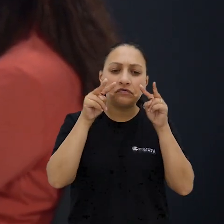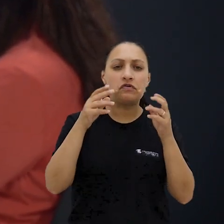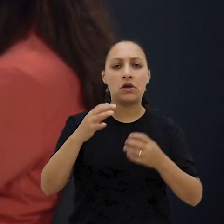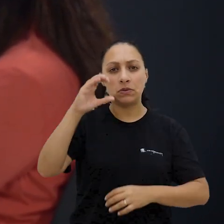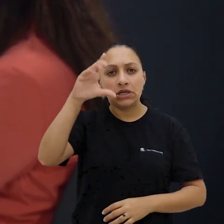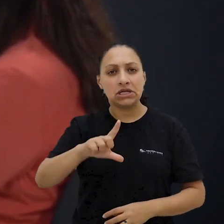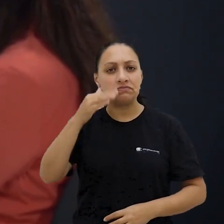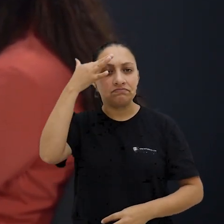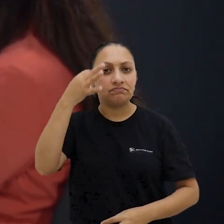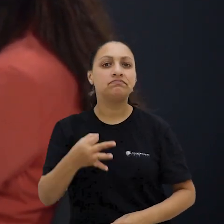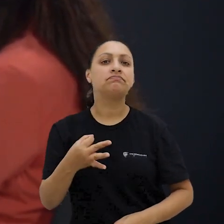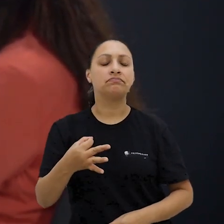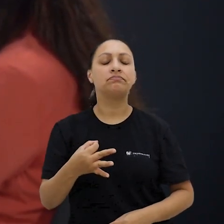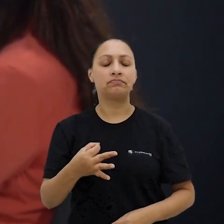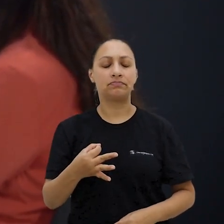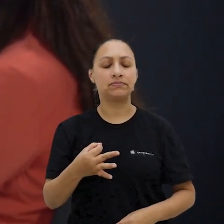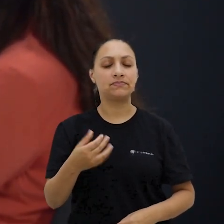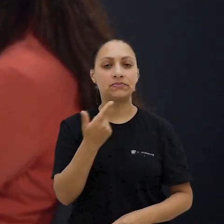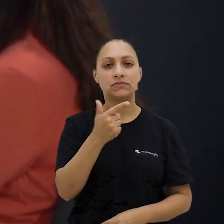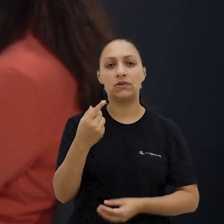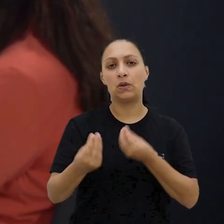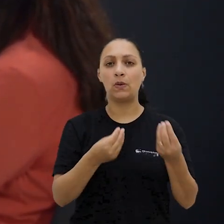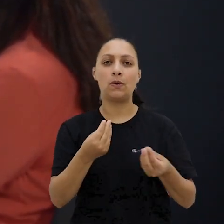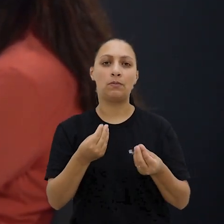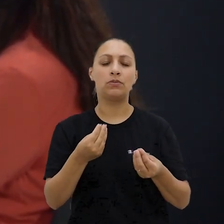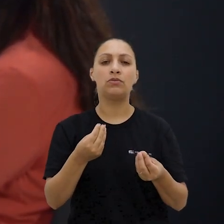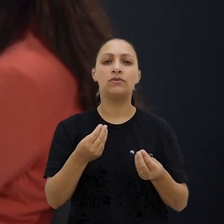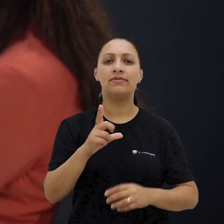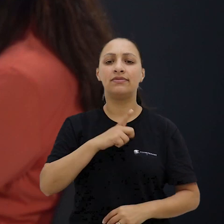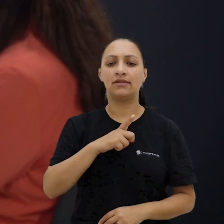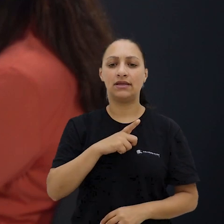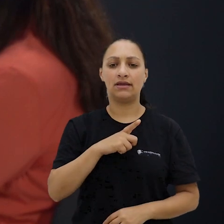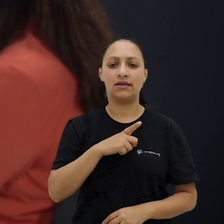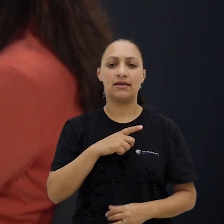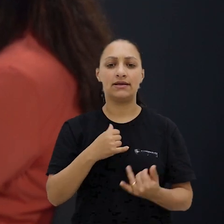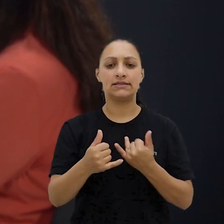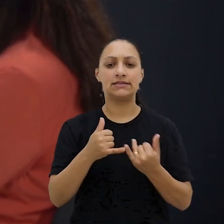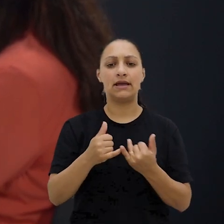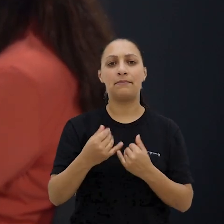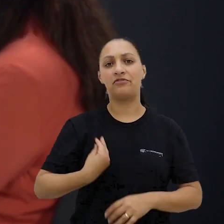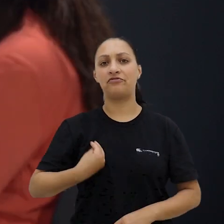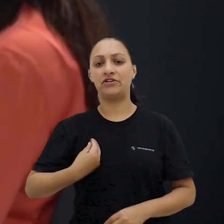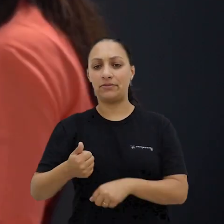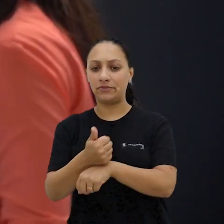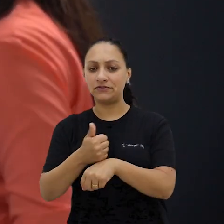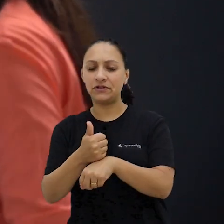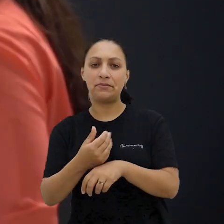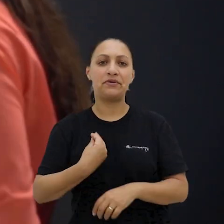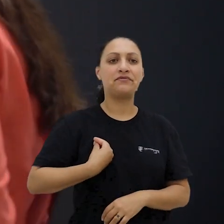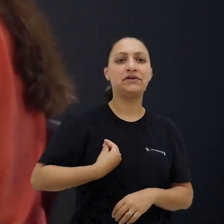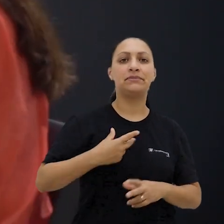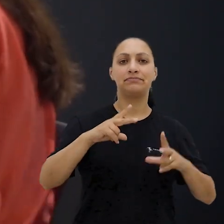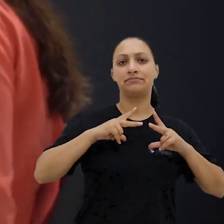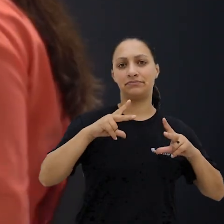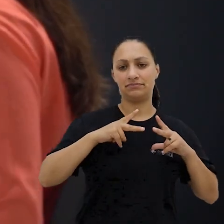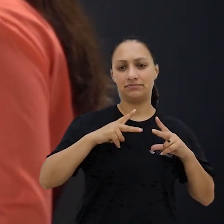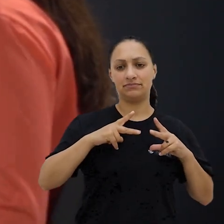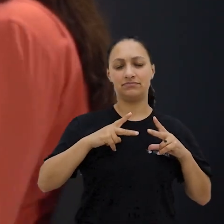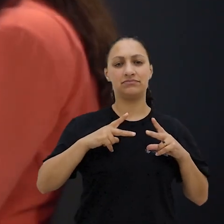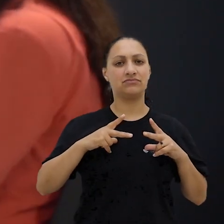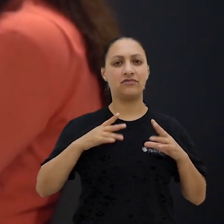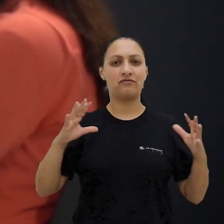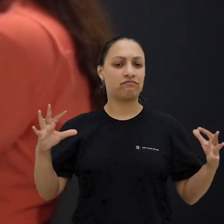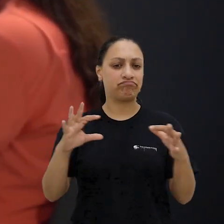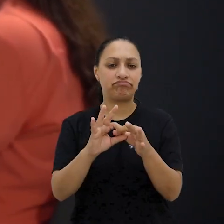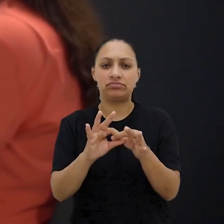cliente, que não existe mais como tu ter duas vidas, né? Uma vida profissional e uma vida pessoal. Tu é